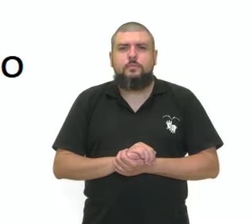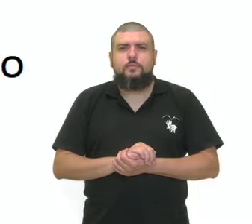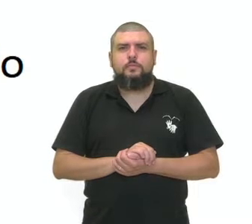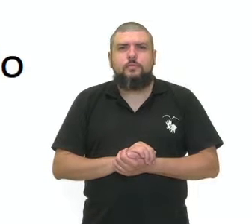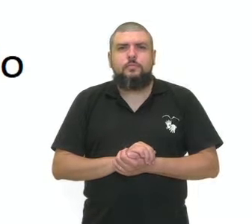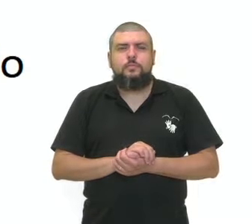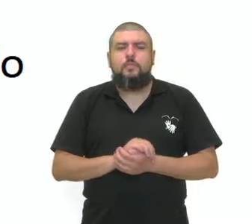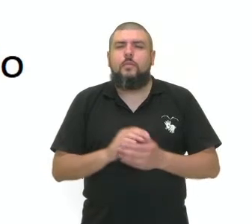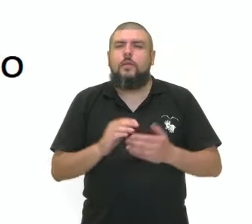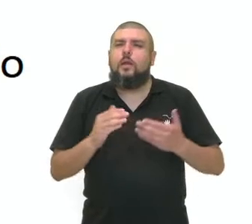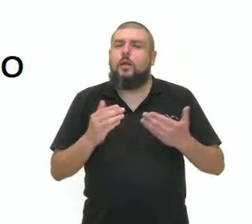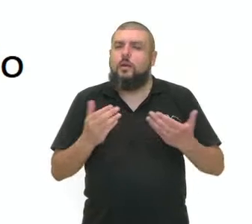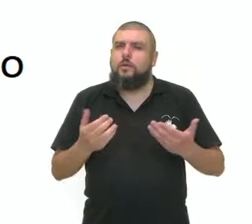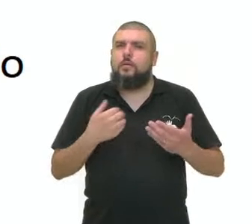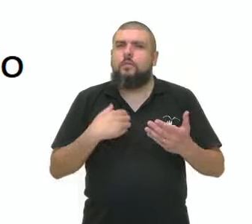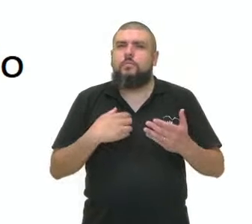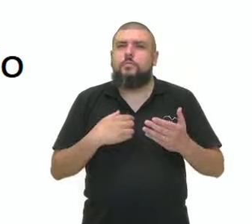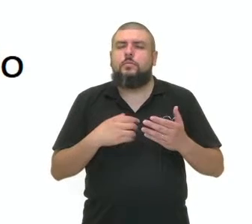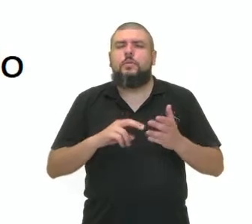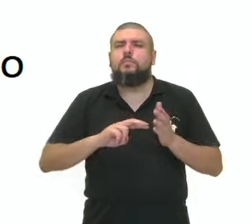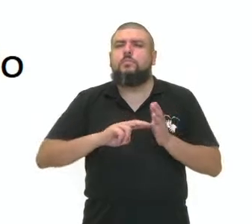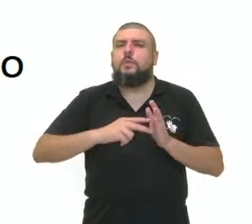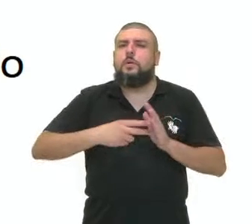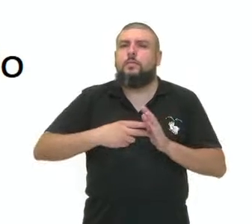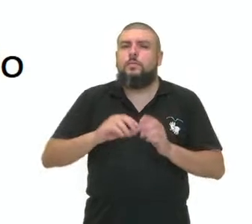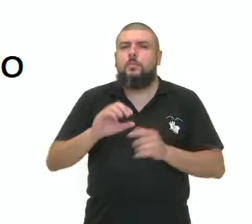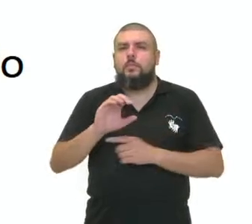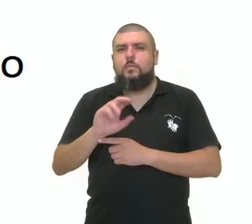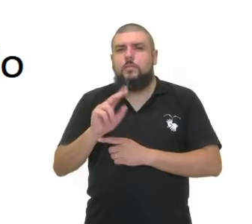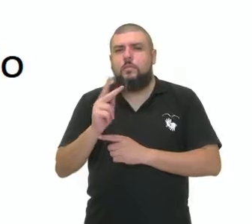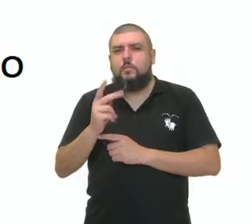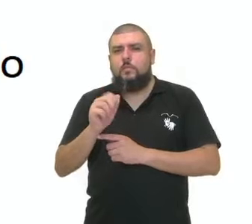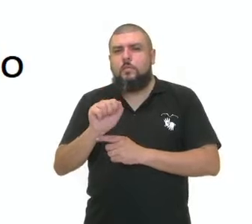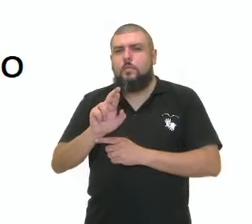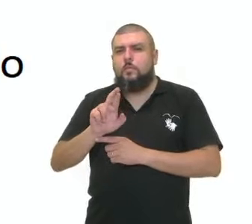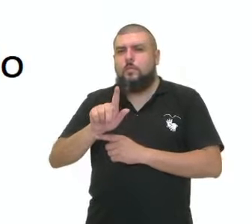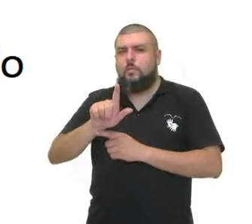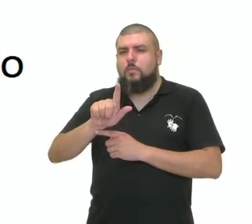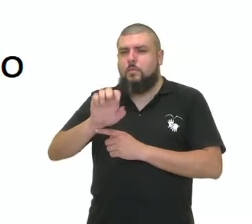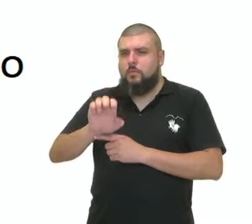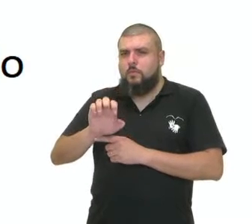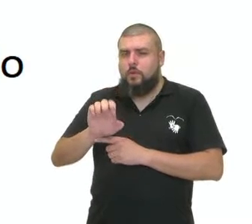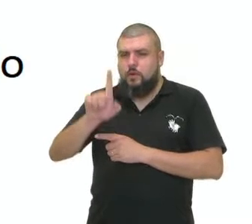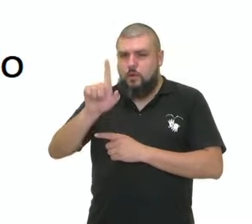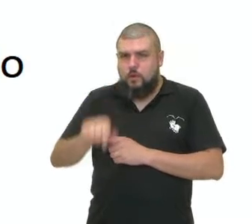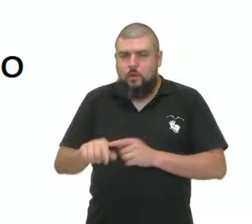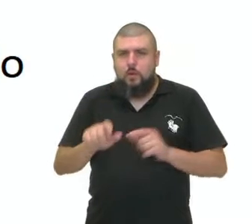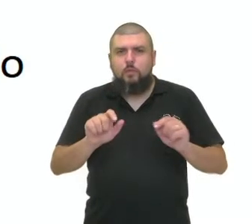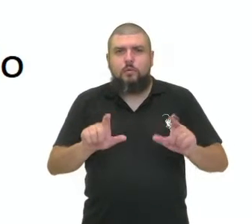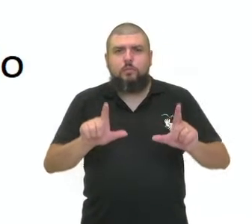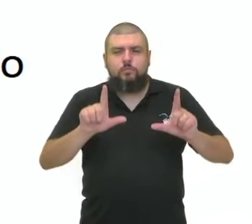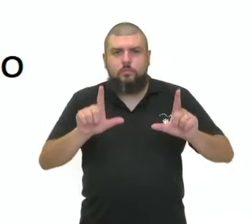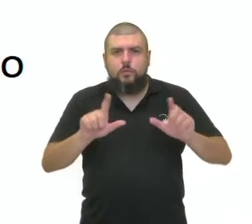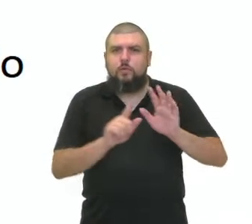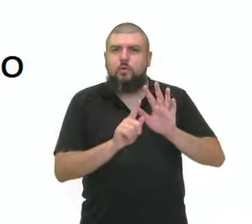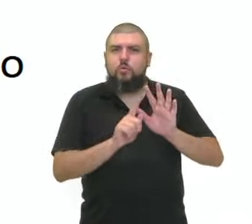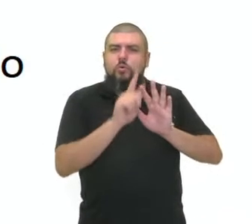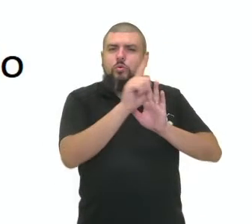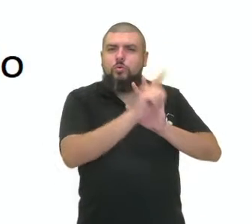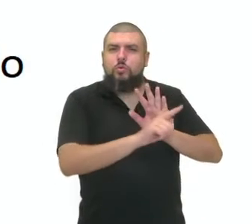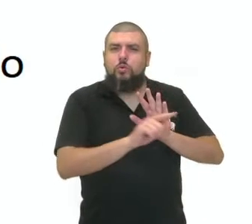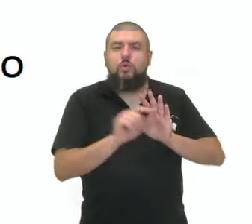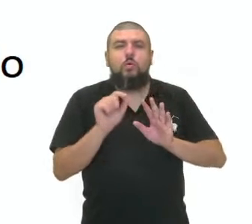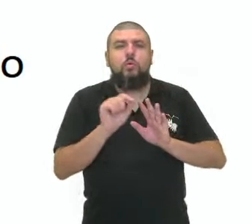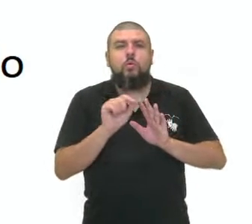Então, conceituando um pouco charge, nós percebemos que é um gênero por meio do qual o autor expressa a sua visão sobre